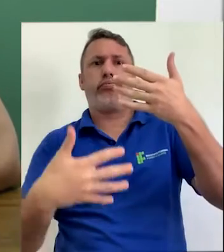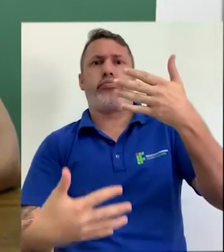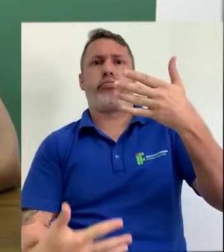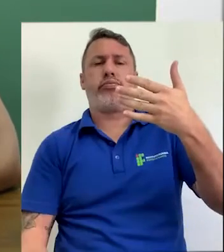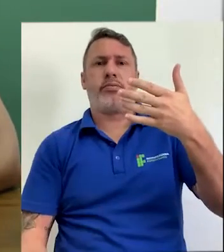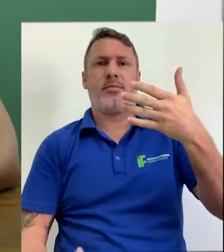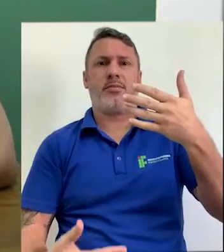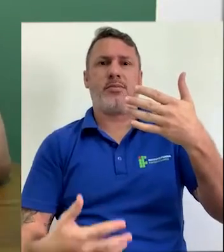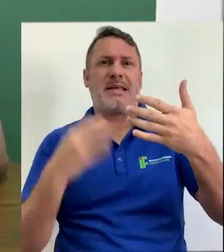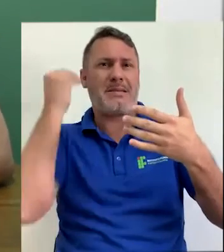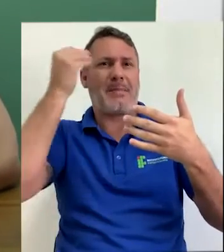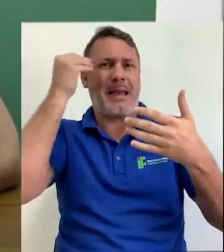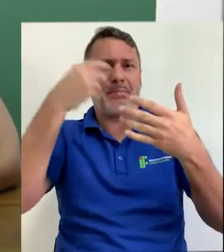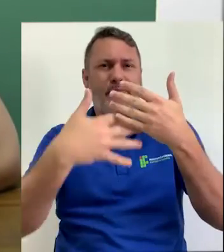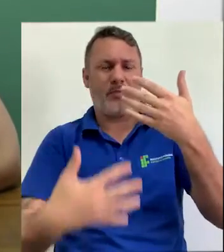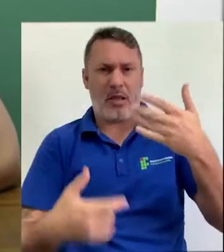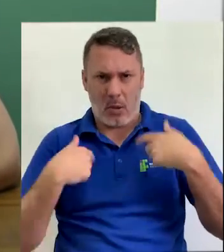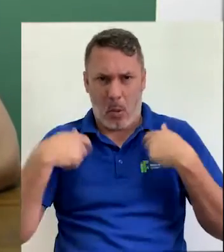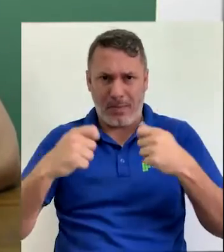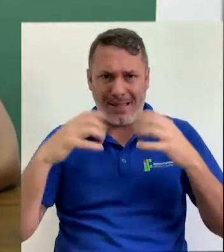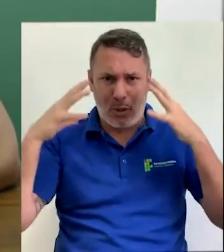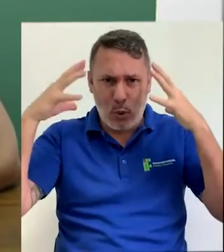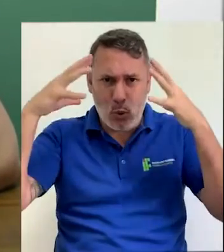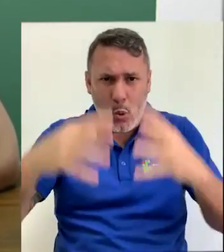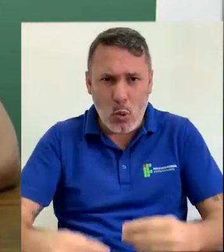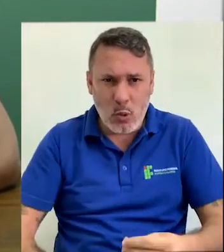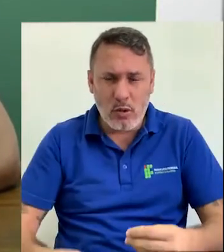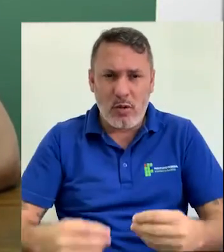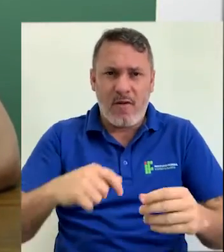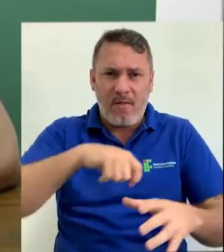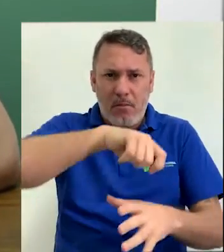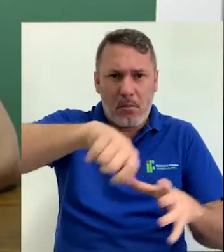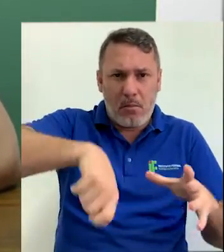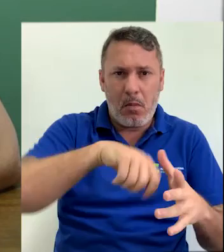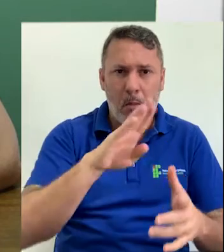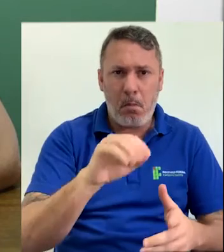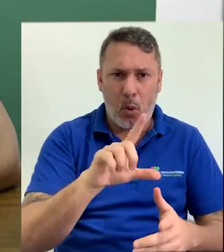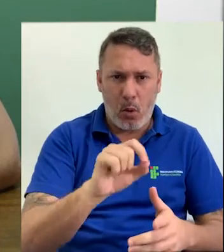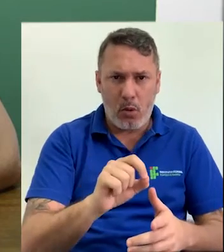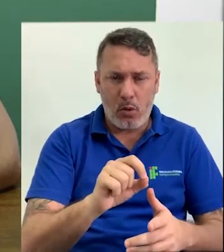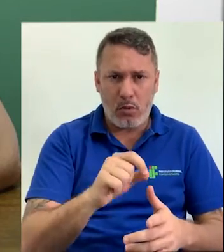Eu preciso de 1 milhão de resultados para fazer um bolo de banana?